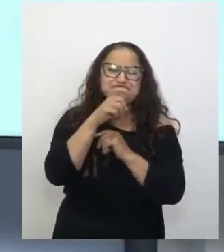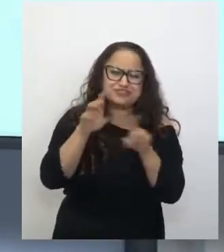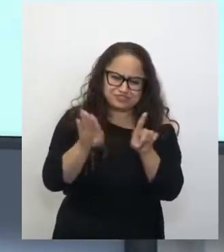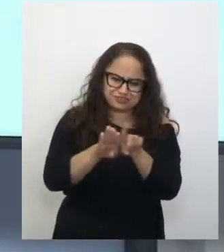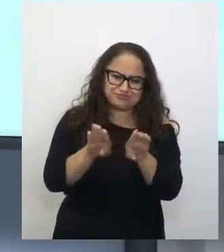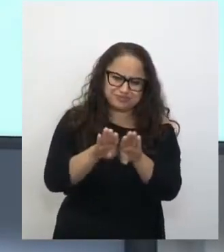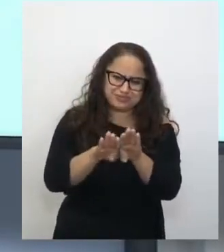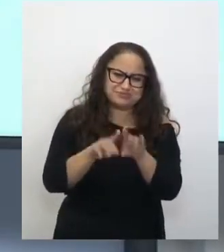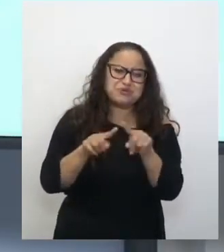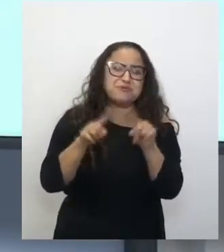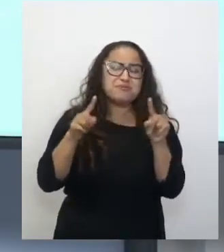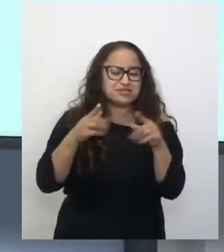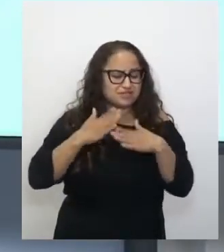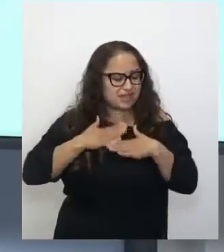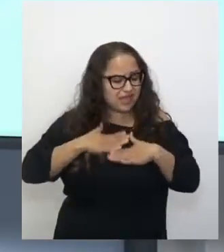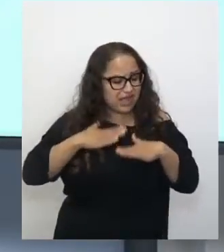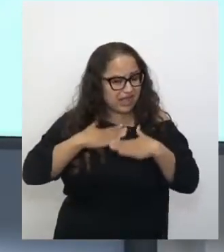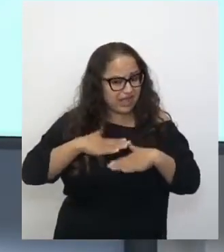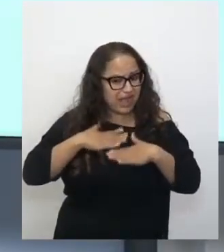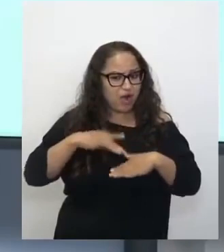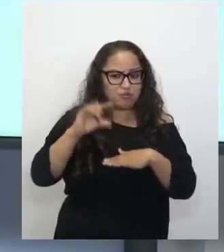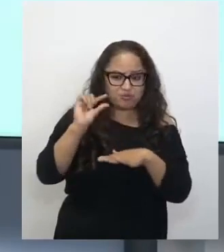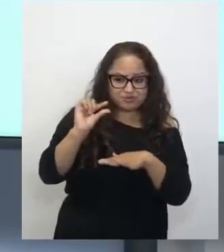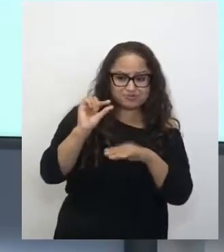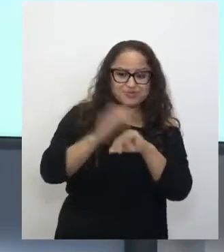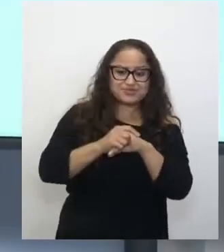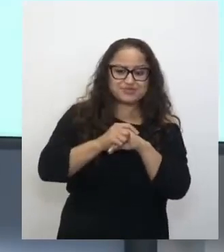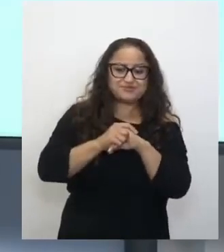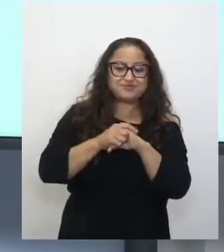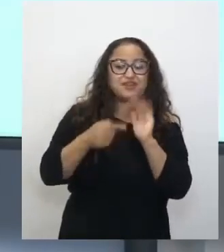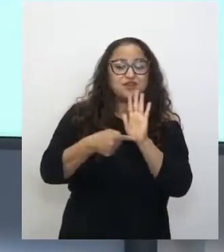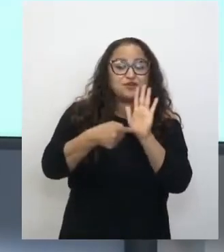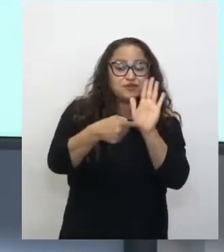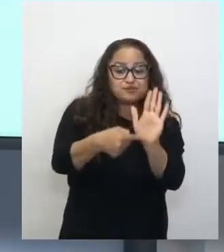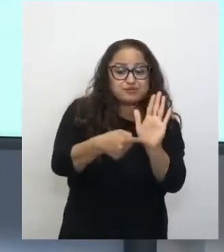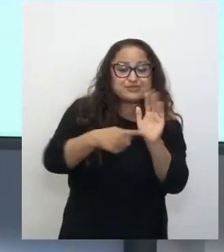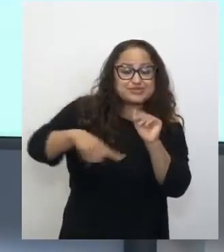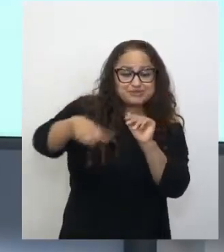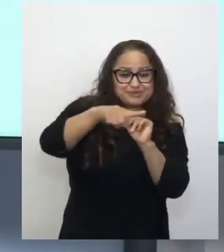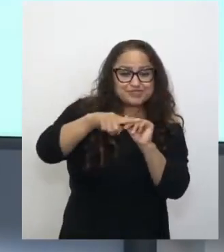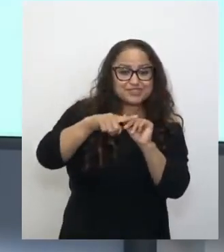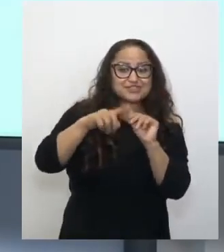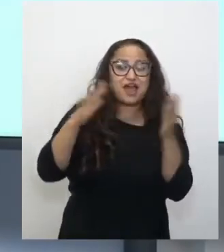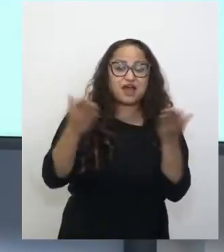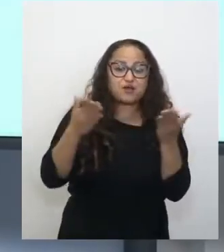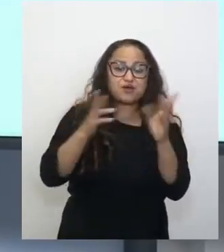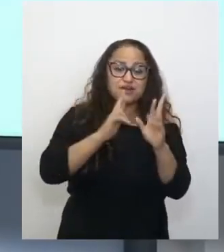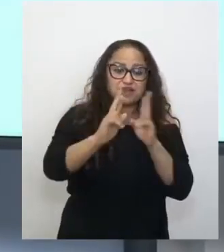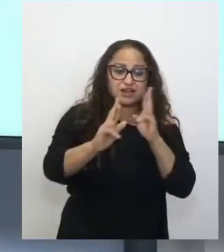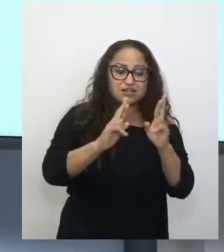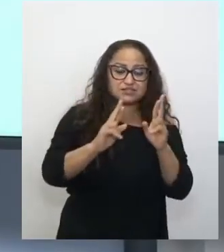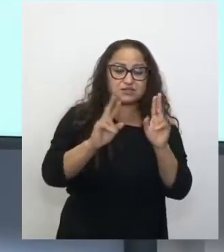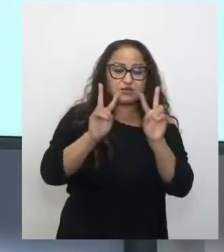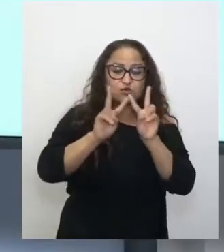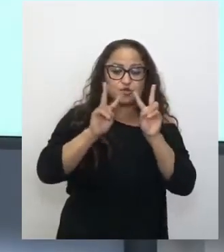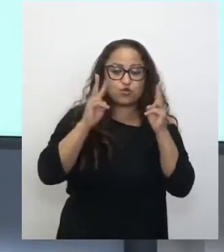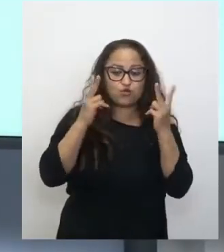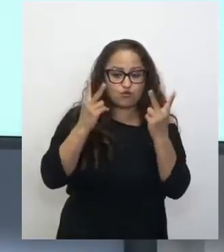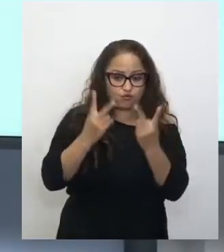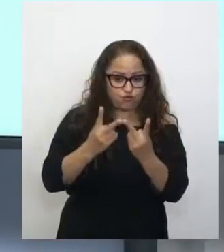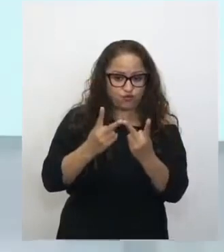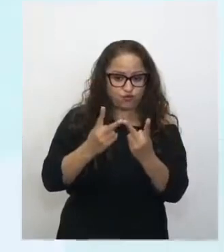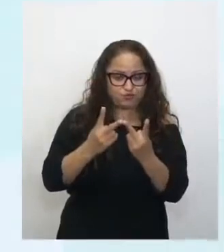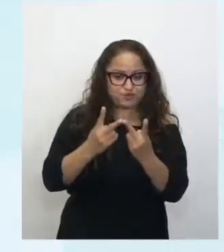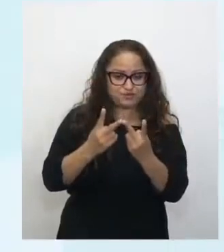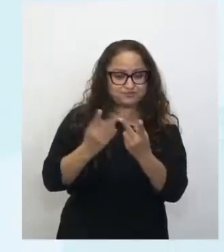mesmo tá mas vamos com calma mais um pouquinho eu vou mostrar para vocês agora a relação do volume Tá